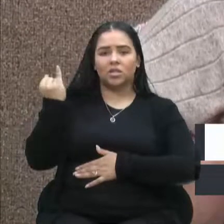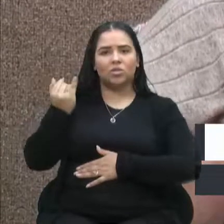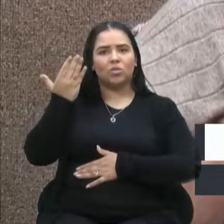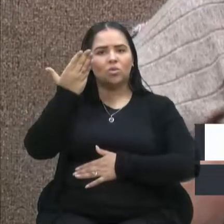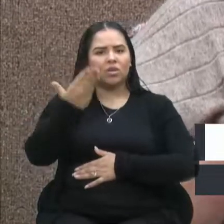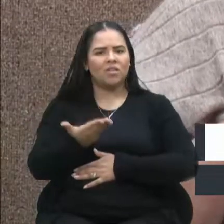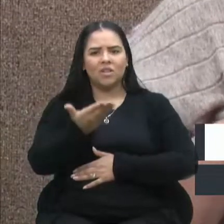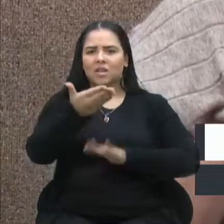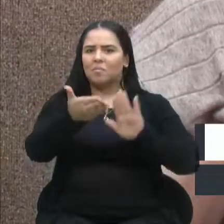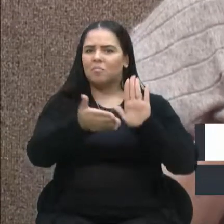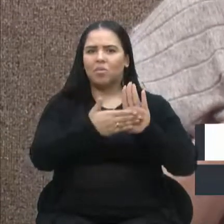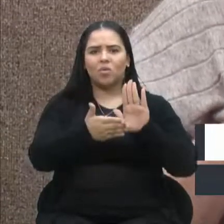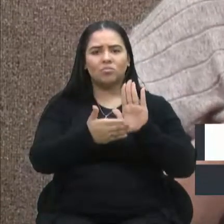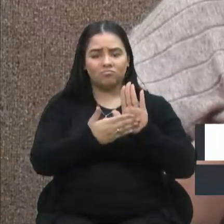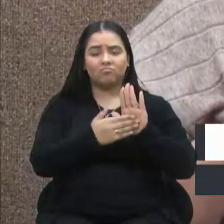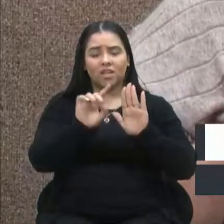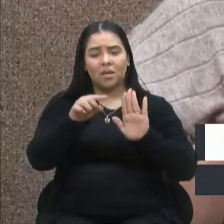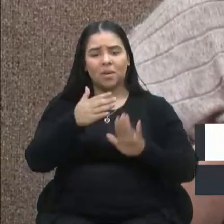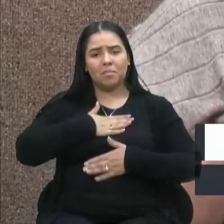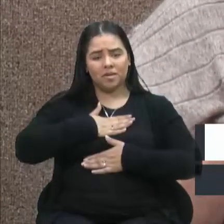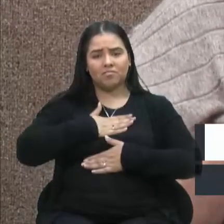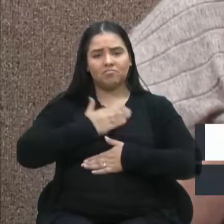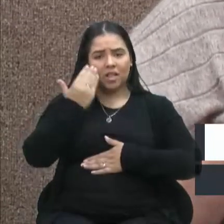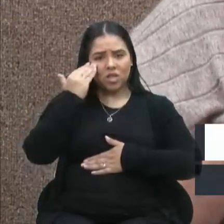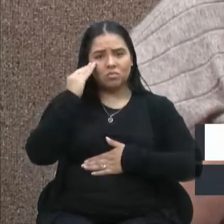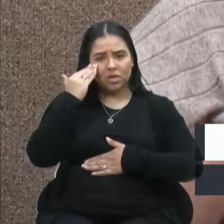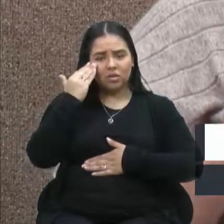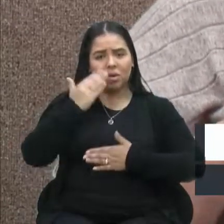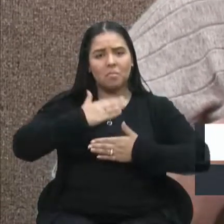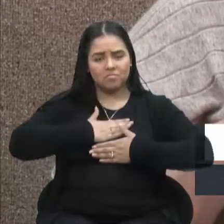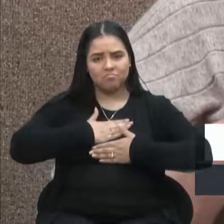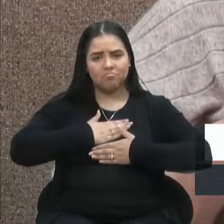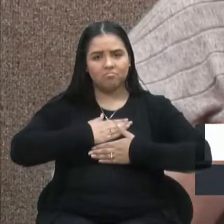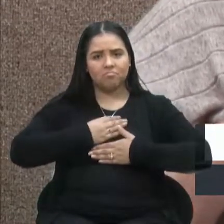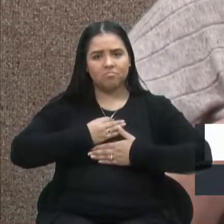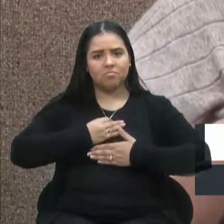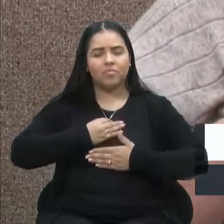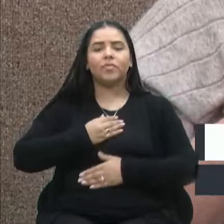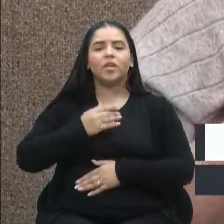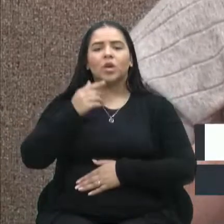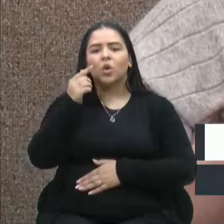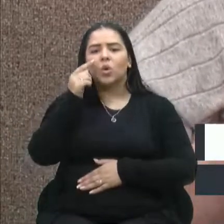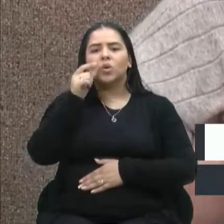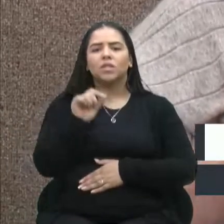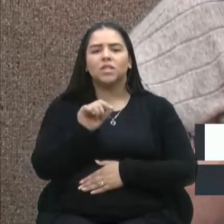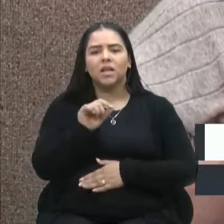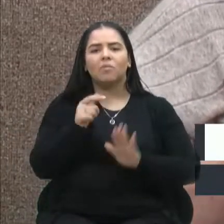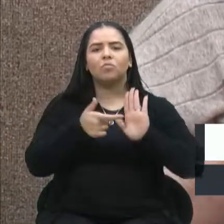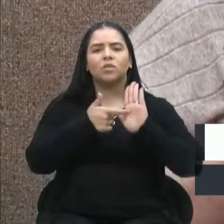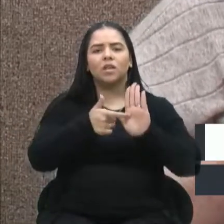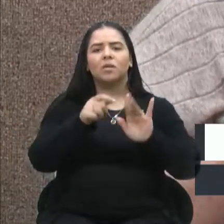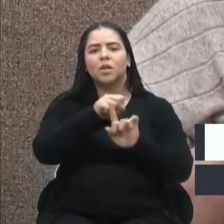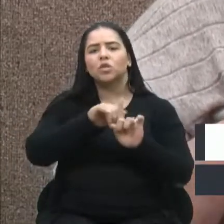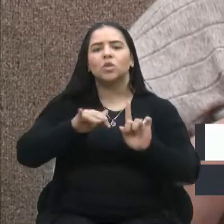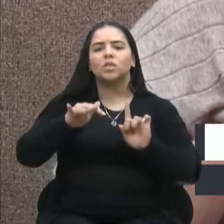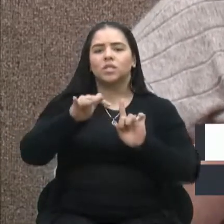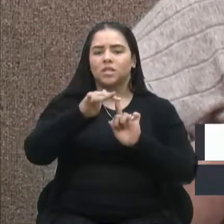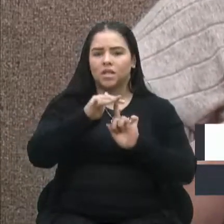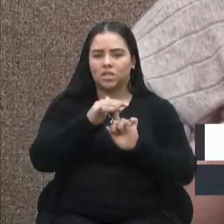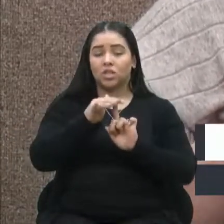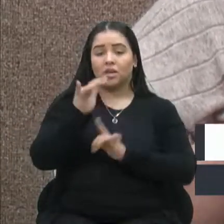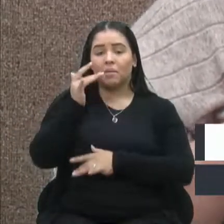está propondo é isso para mim, no meu entendimento, né? Que consiga mostrar para uma sociedade